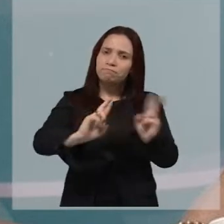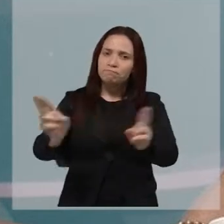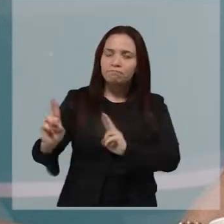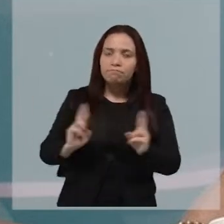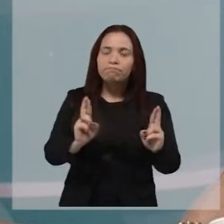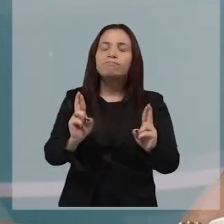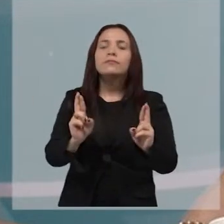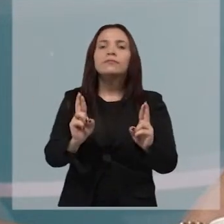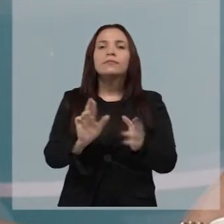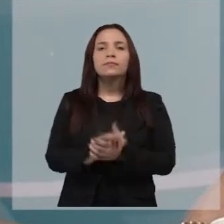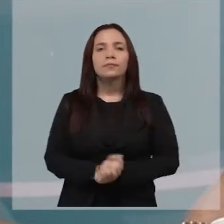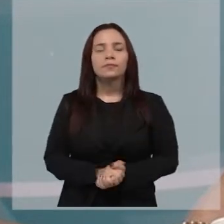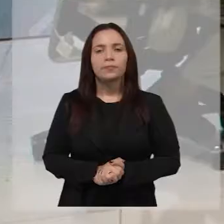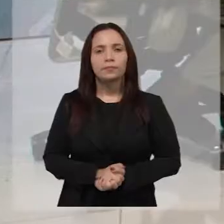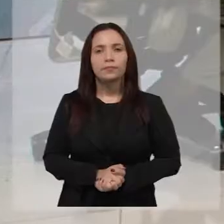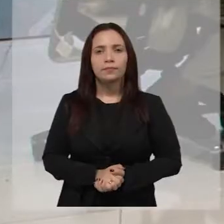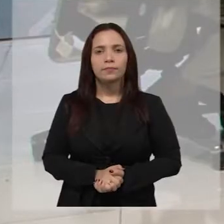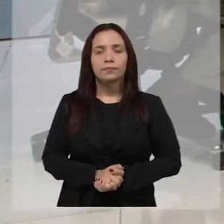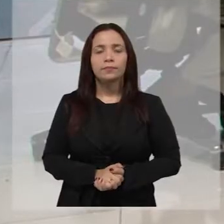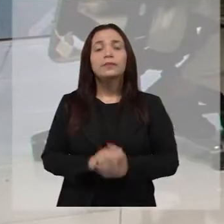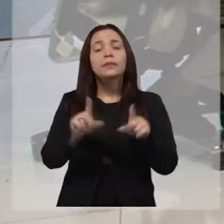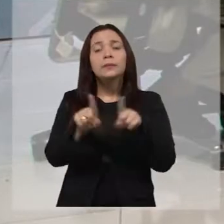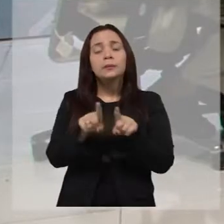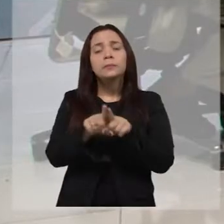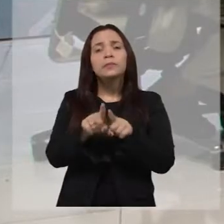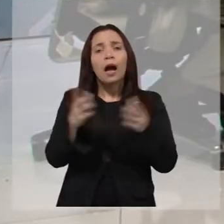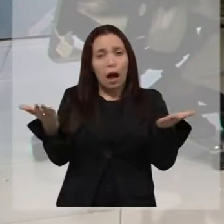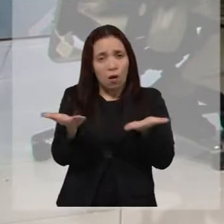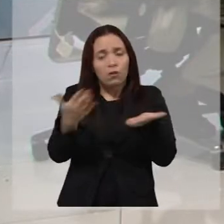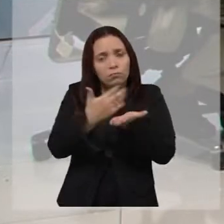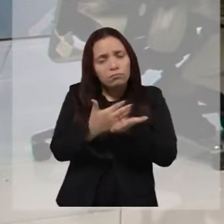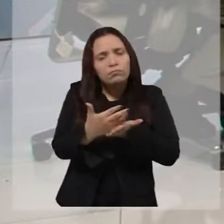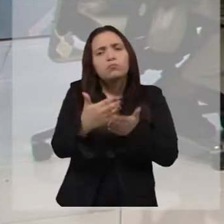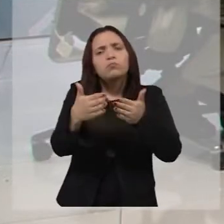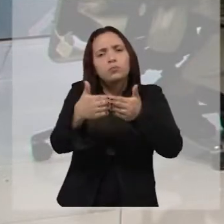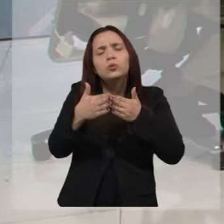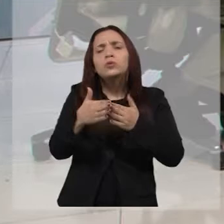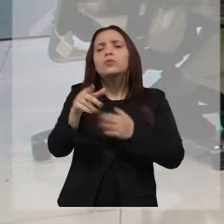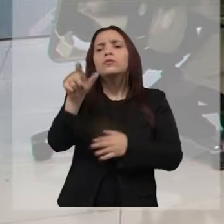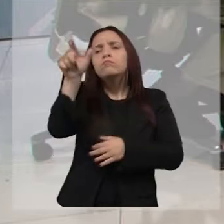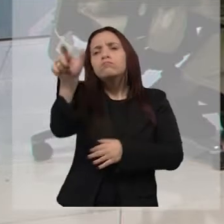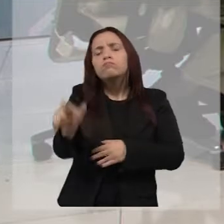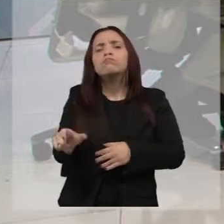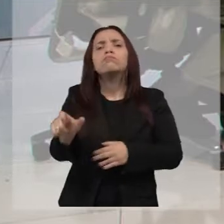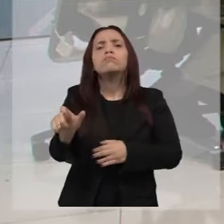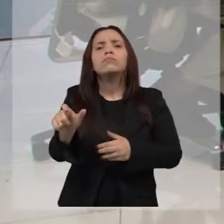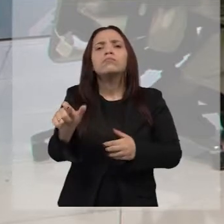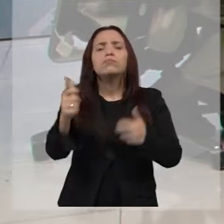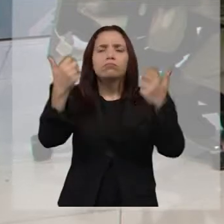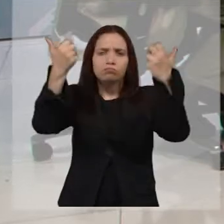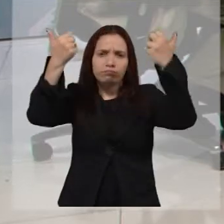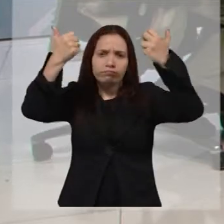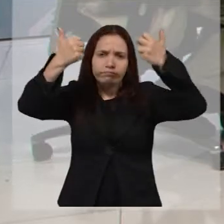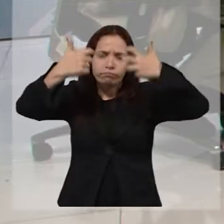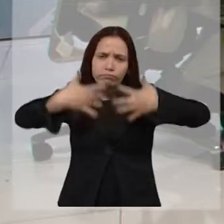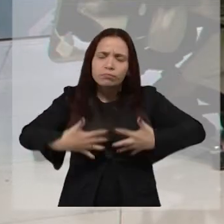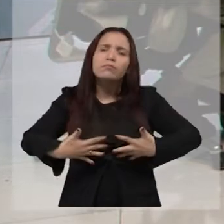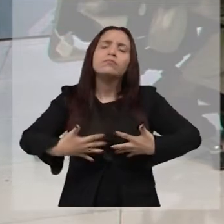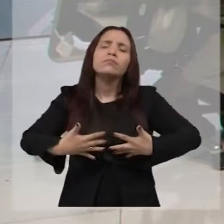no programa e quero começar pedindo que a senhora nos faça uma